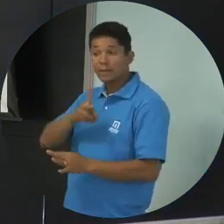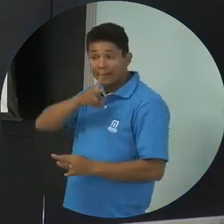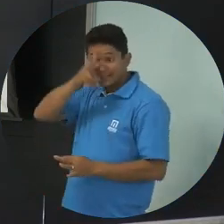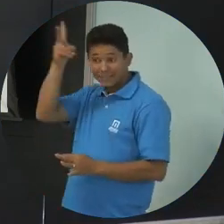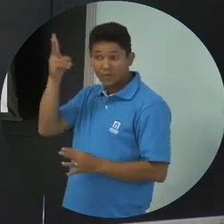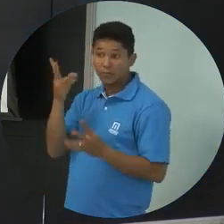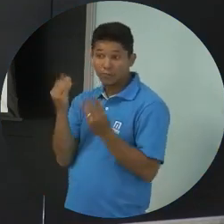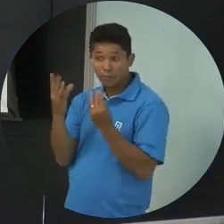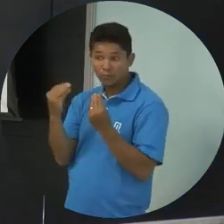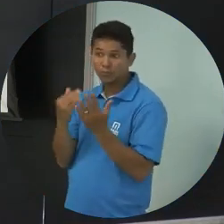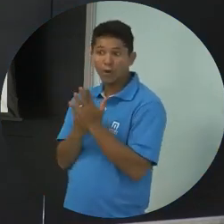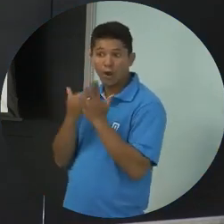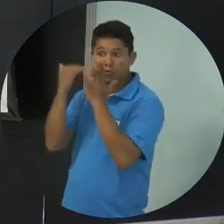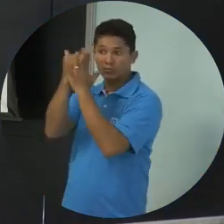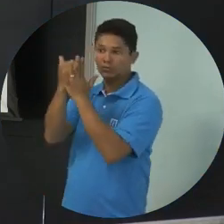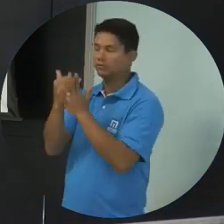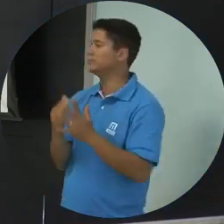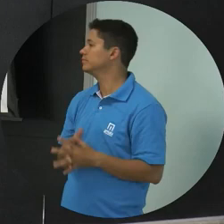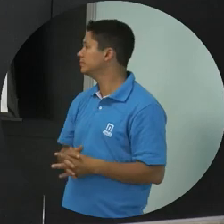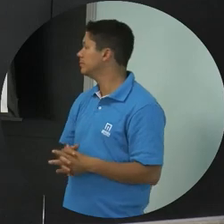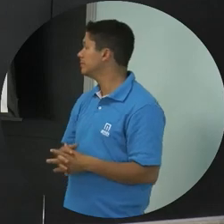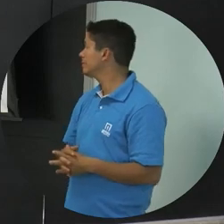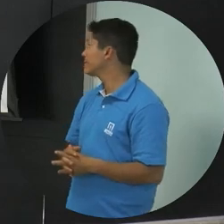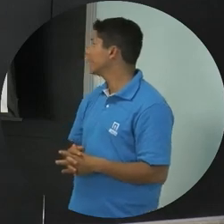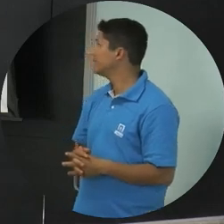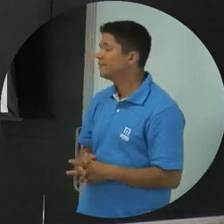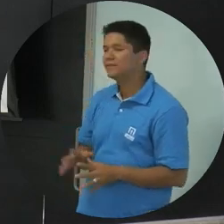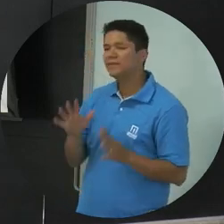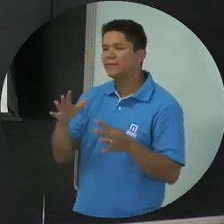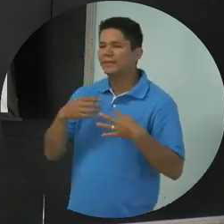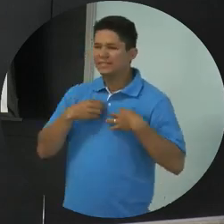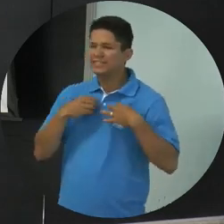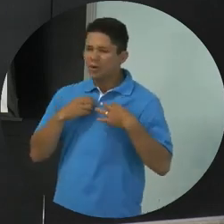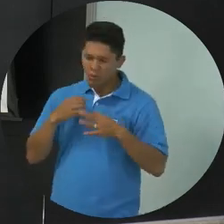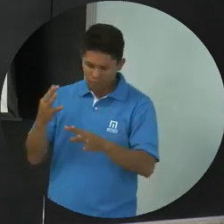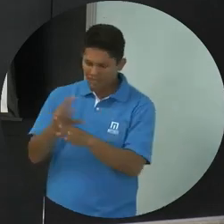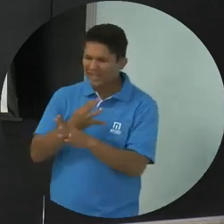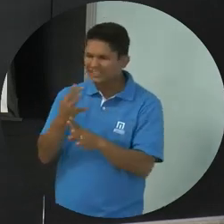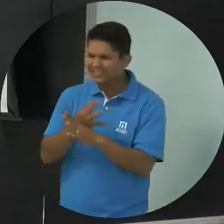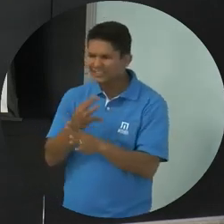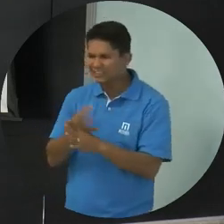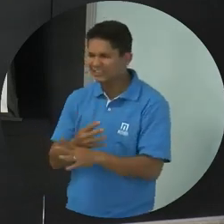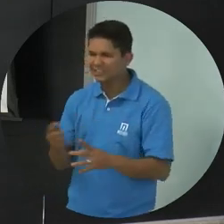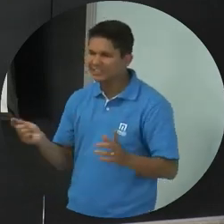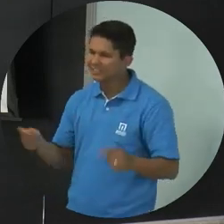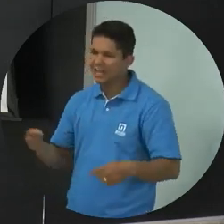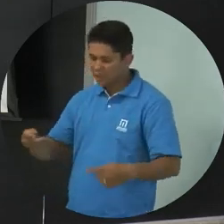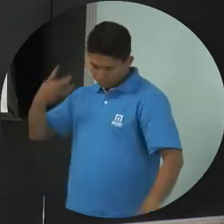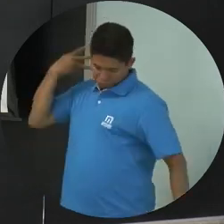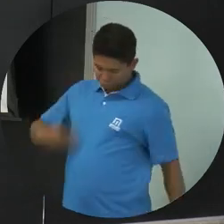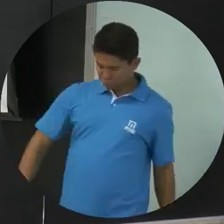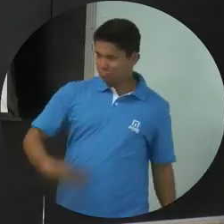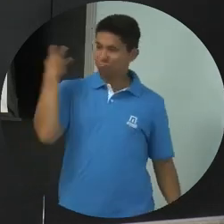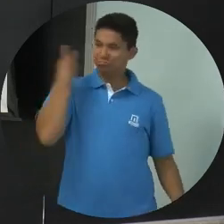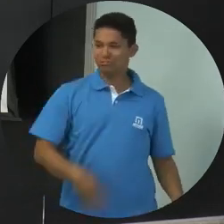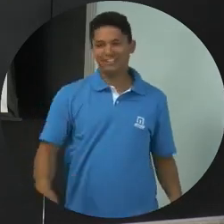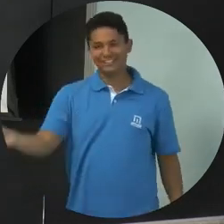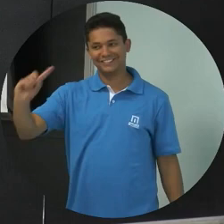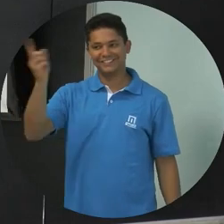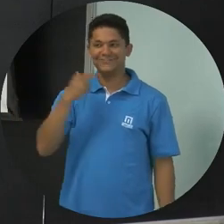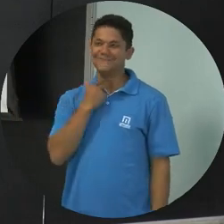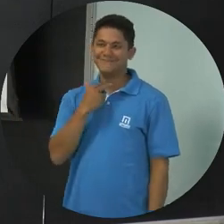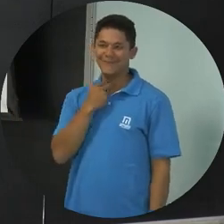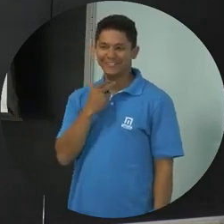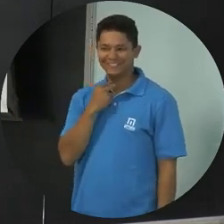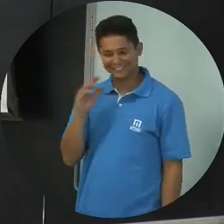alta elevadas. Tá? Quando você fala assim, mas é uma roupa que resiste, eu posso ficar lá, passar? Não é ficar